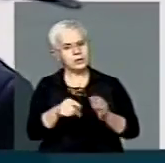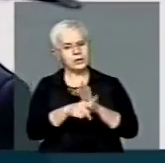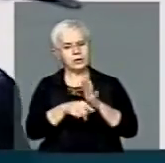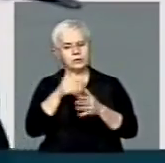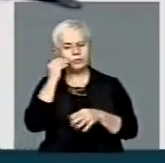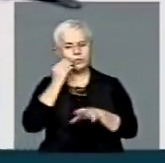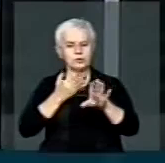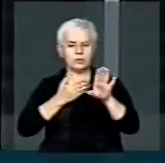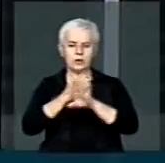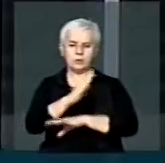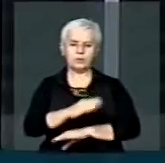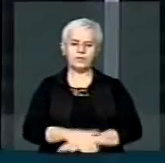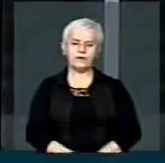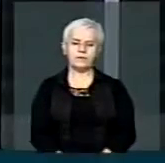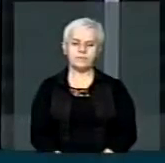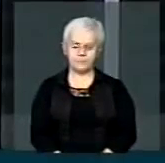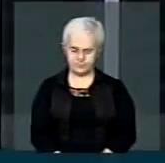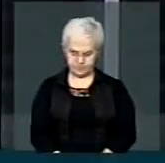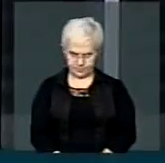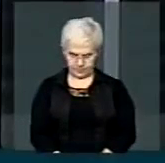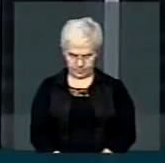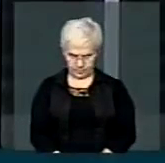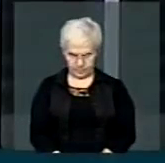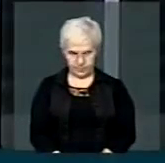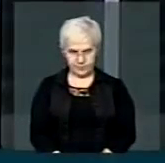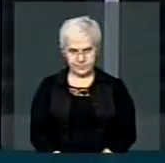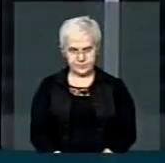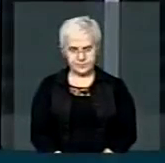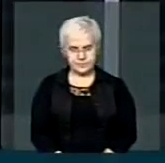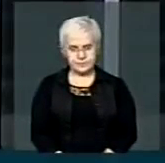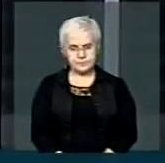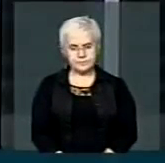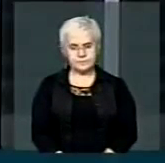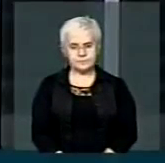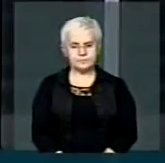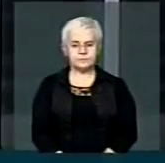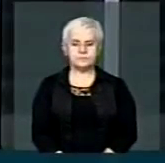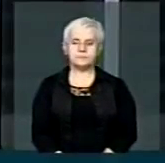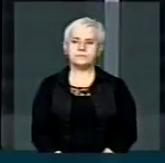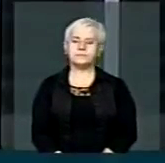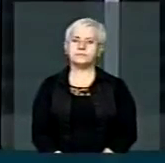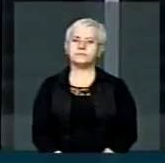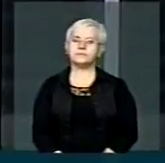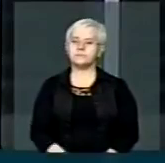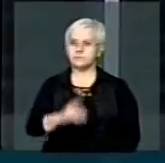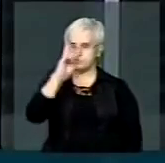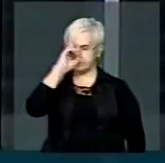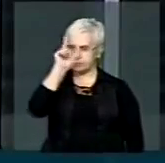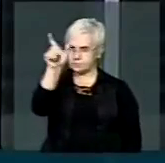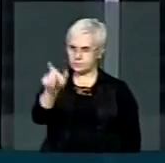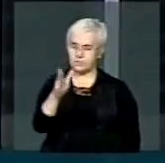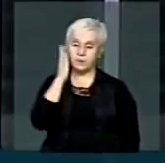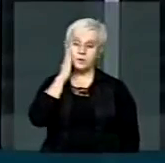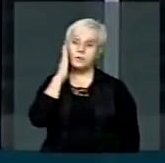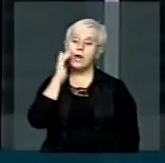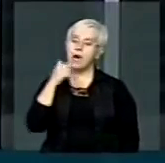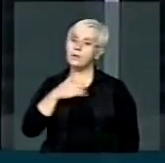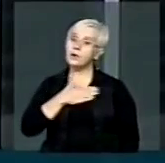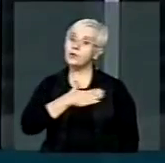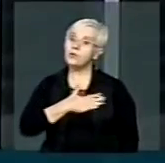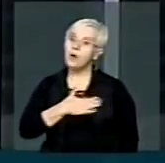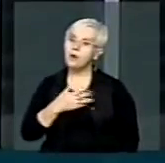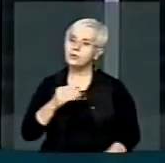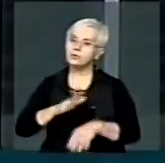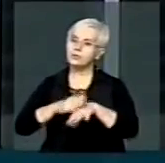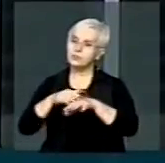aprovar o mesmo. Obrigado, deputado Domingos Dutra. Eu, que Vossa Excelência sabe disso, sou um grande admirador do seu